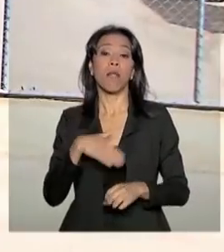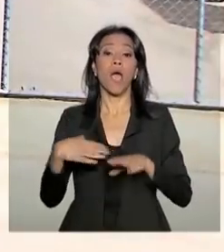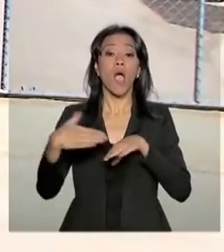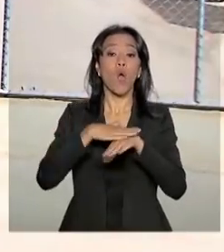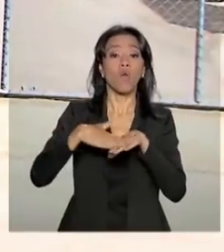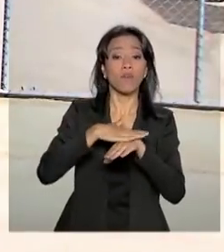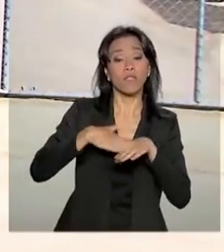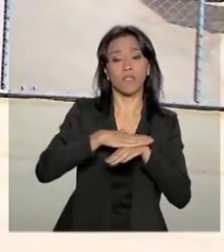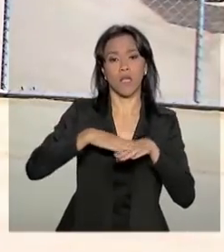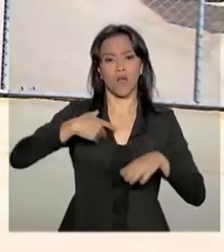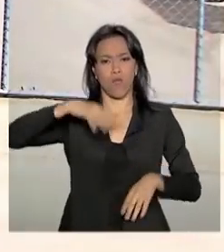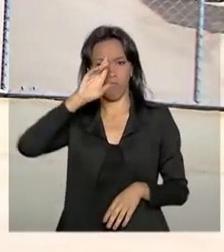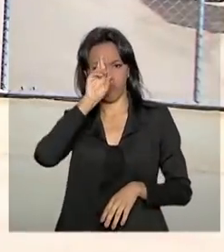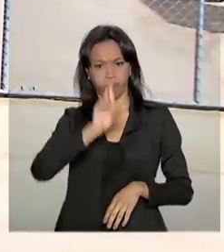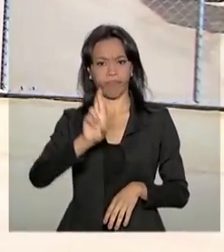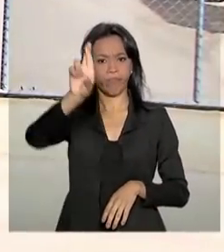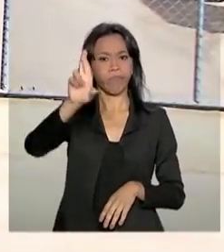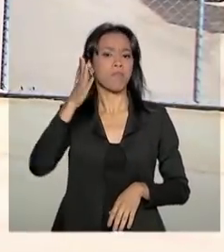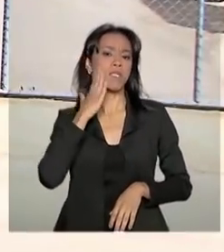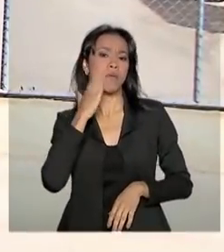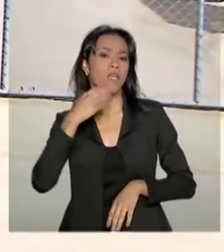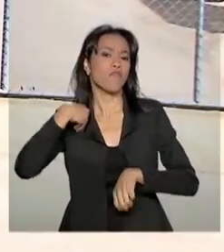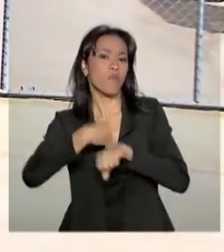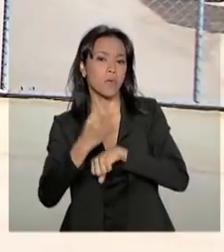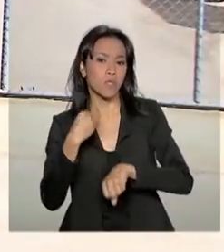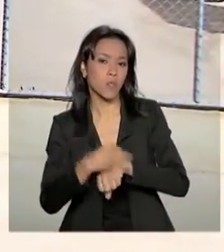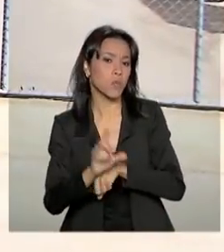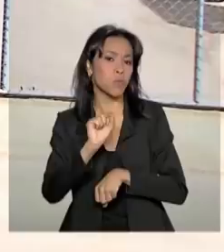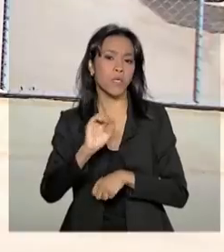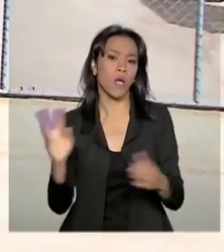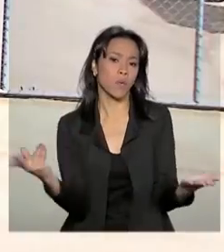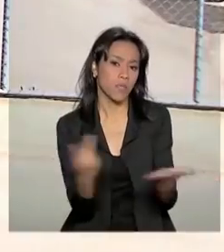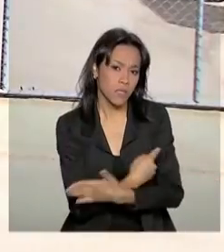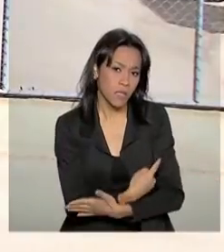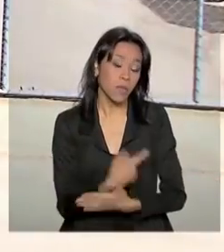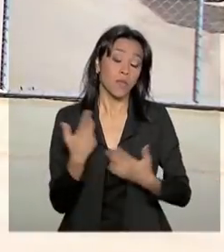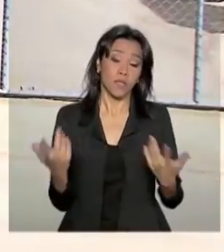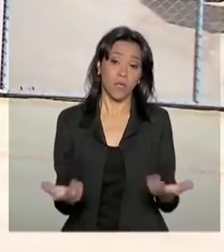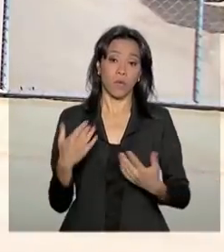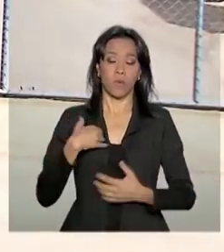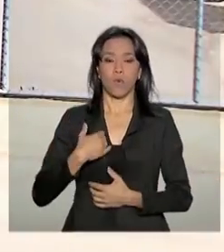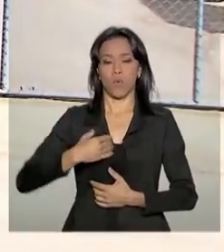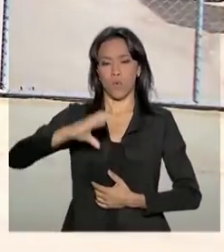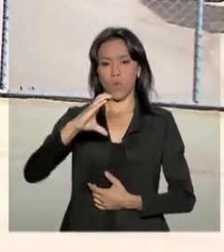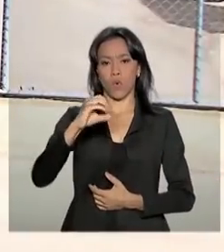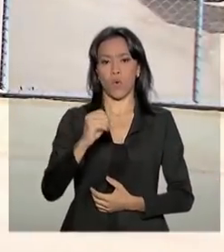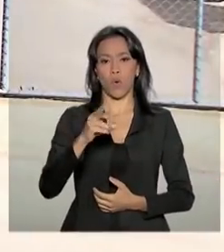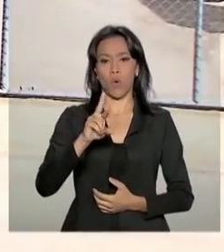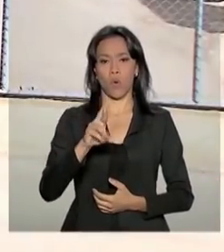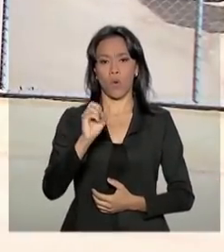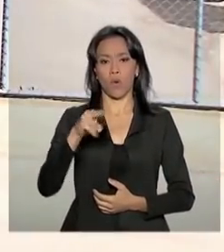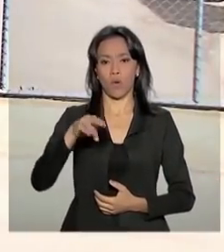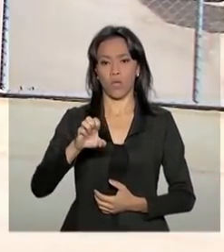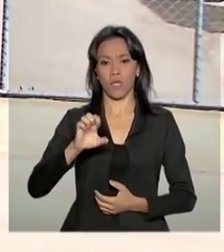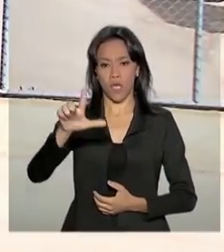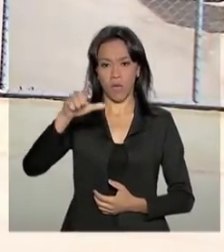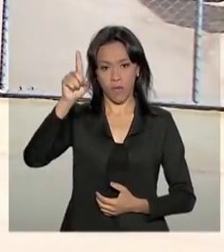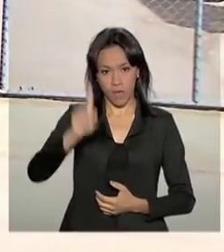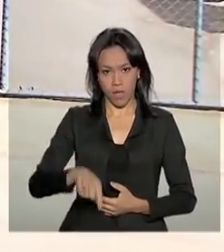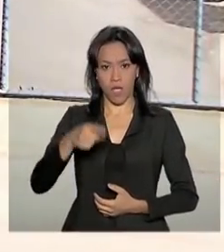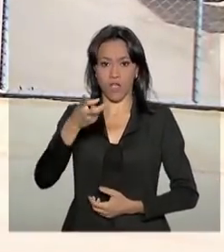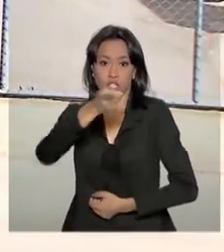buscar informações da tragédia. Em entrevista aos jornalistas, o coronel Borges, chefe do gabinete militar do governo de Minas